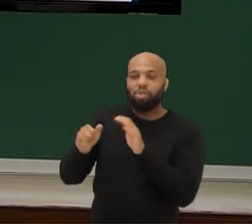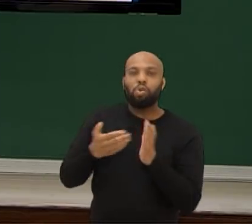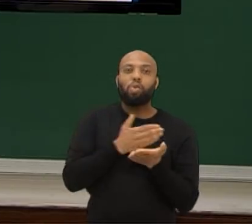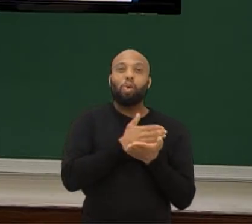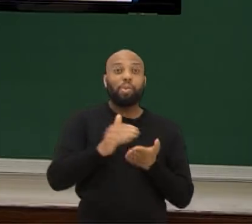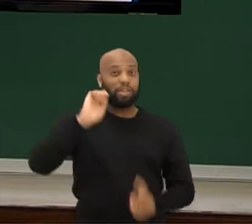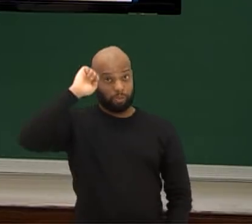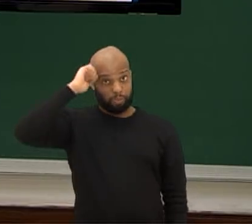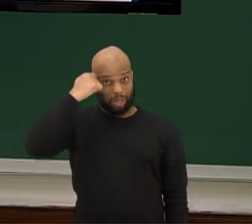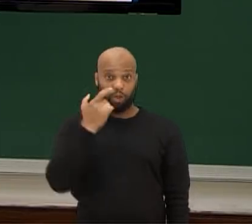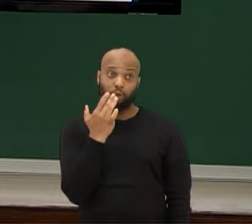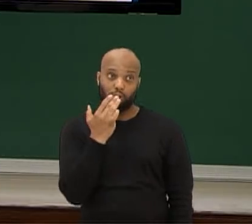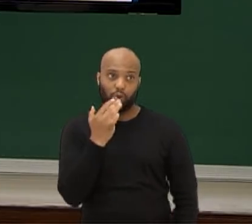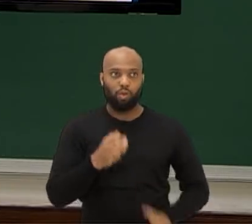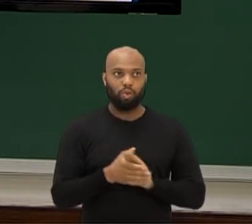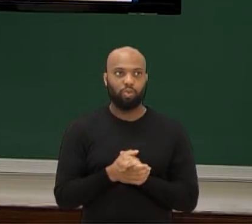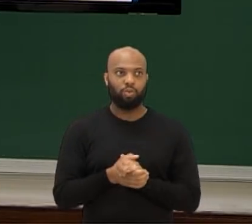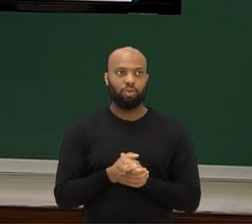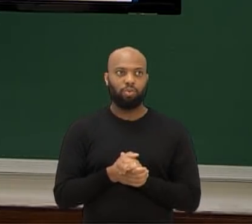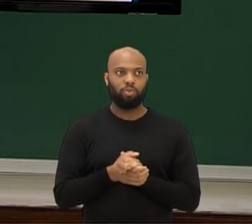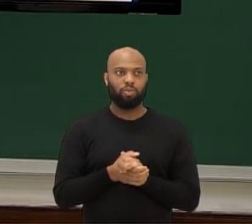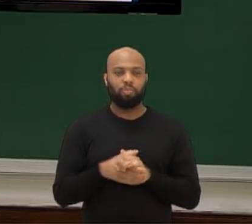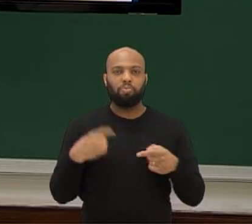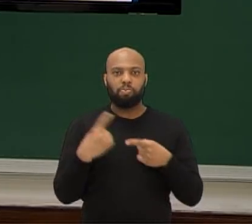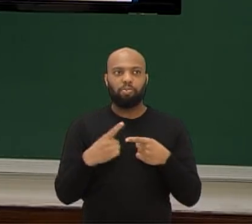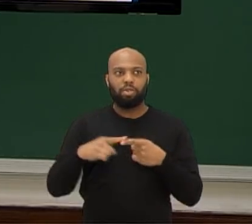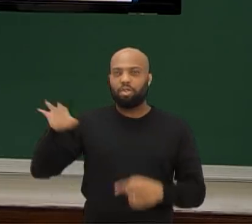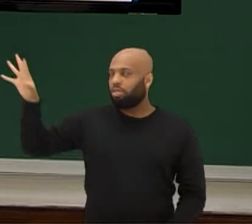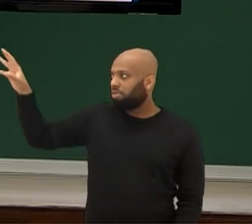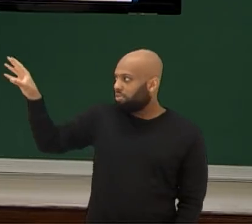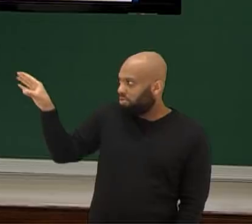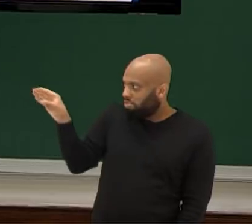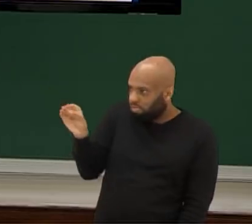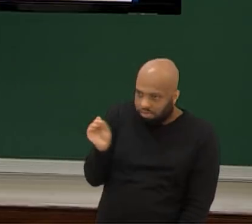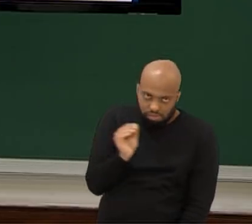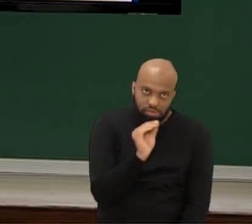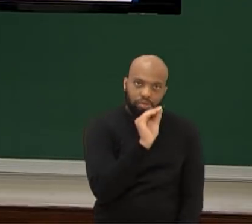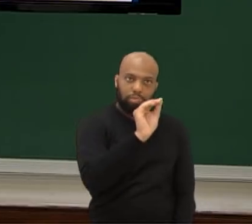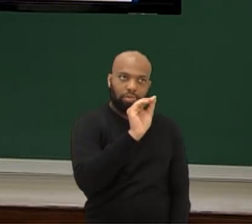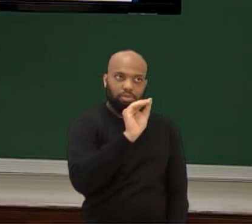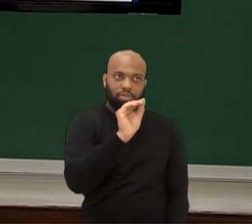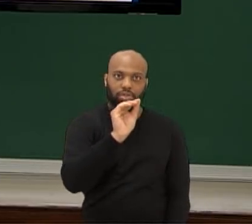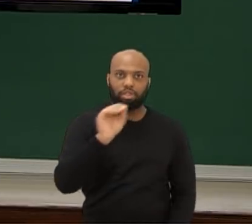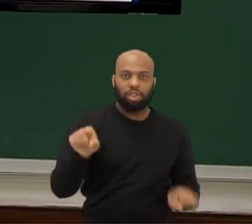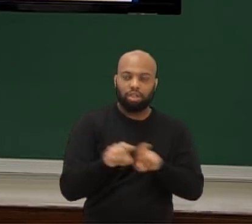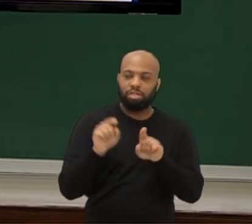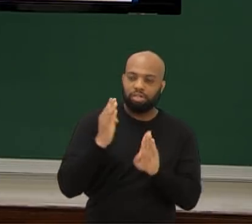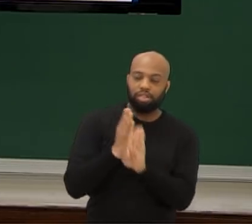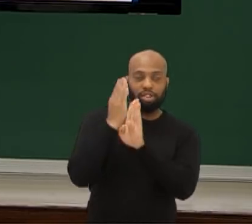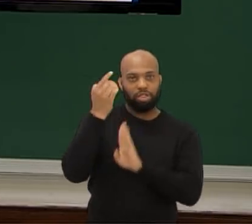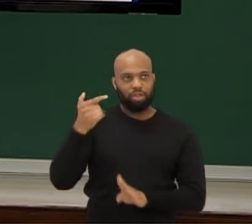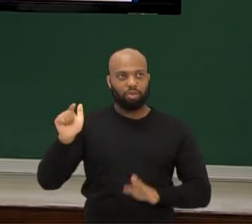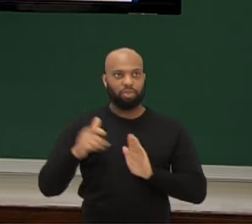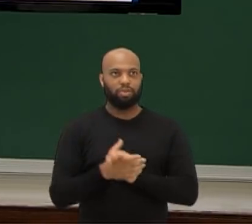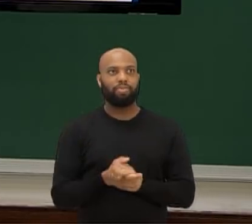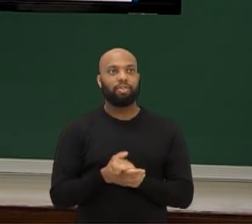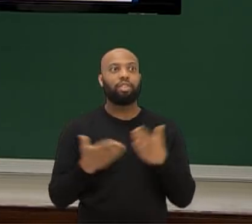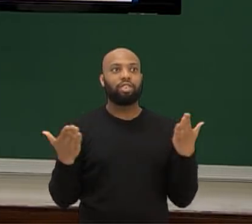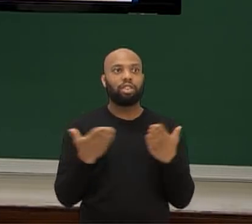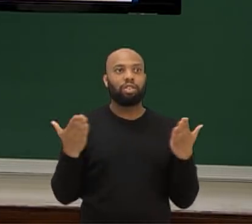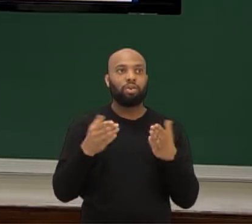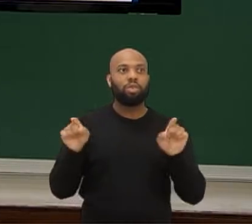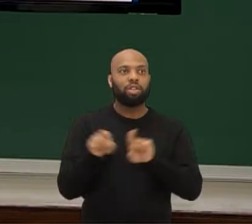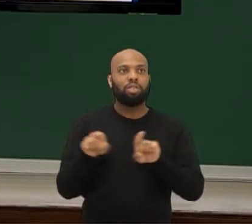preta aqui, onde ela vai permitir que a gente possa fazer aí a identificação das demais. Então agora a gente